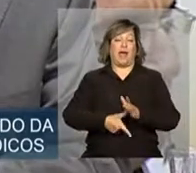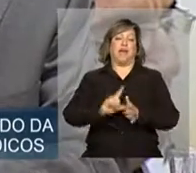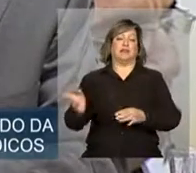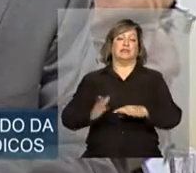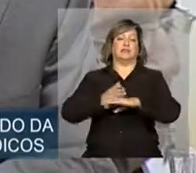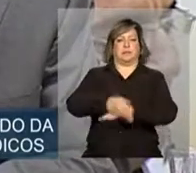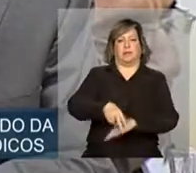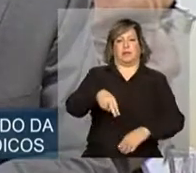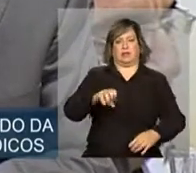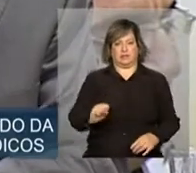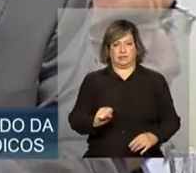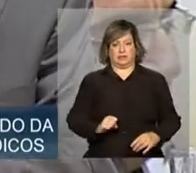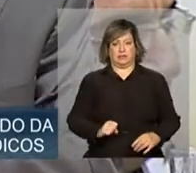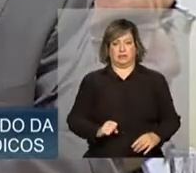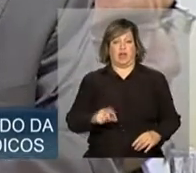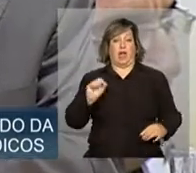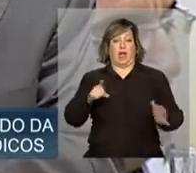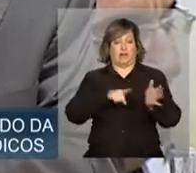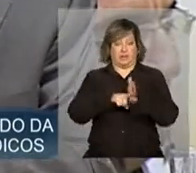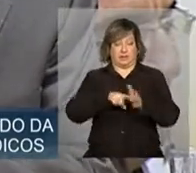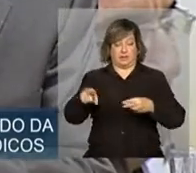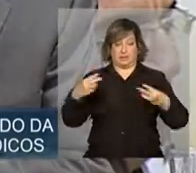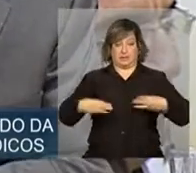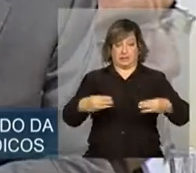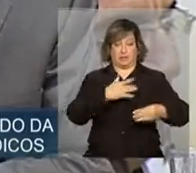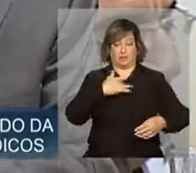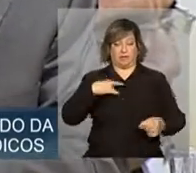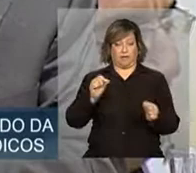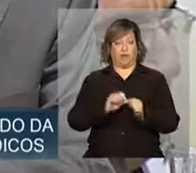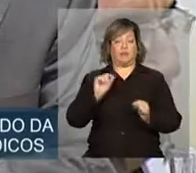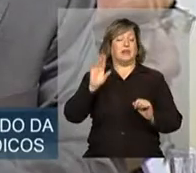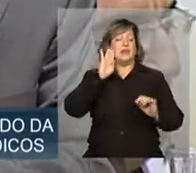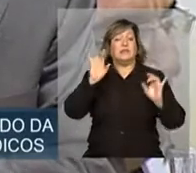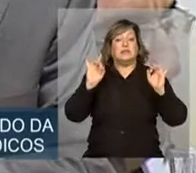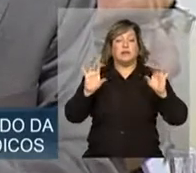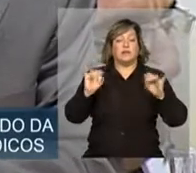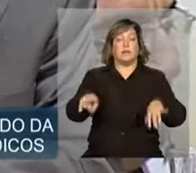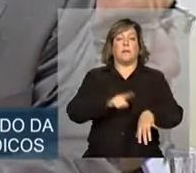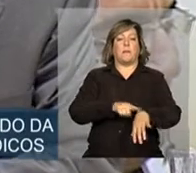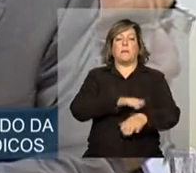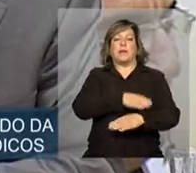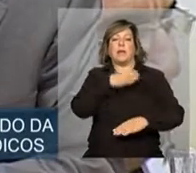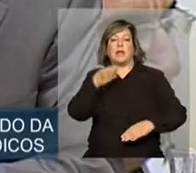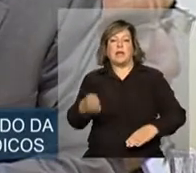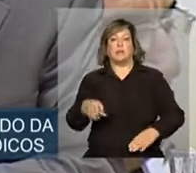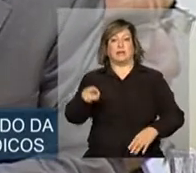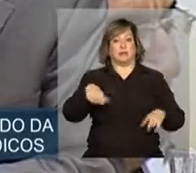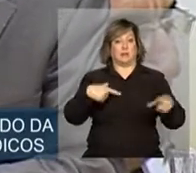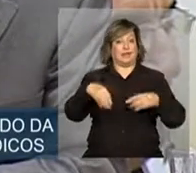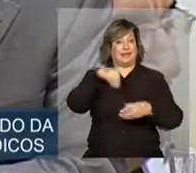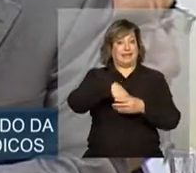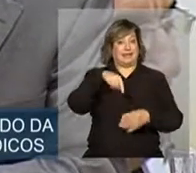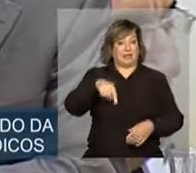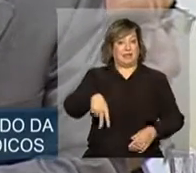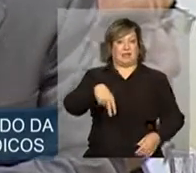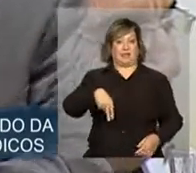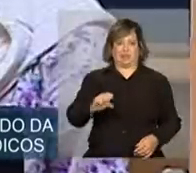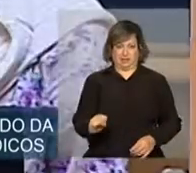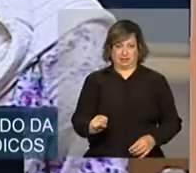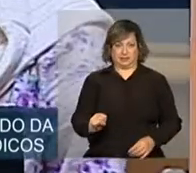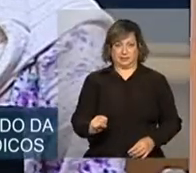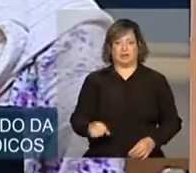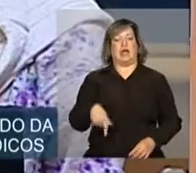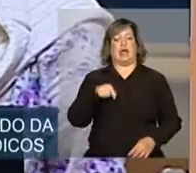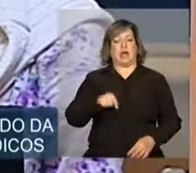avaliação que Ministério da Saúde fez foi exclusiva ao período que atuou na NS caminhamos essas